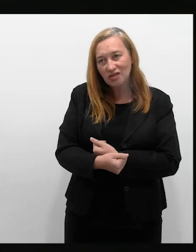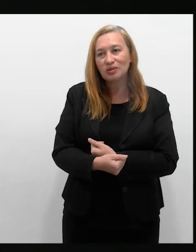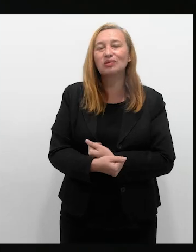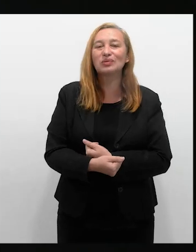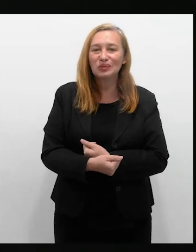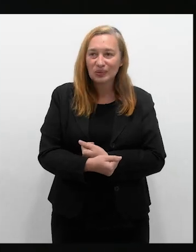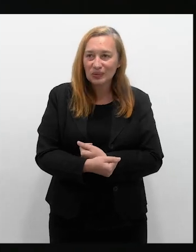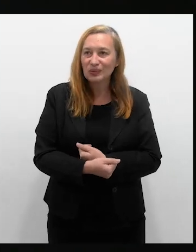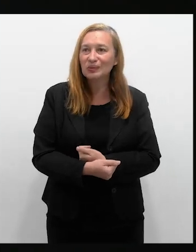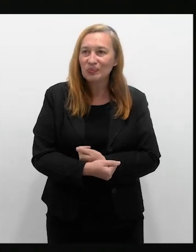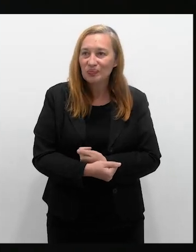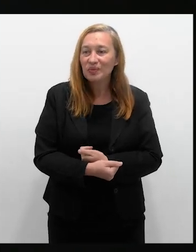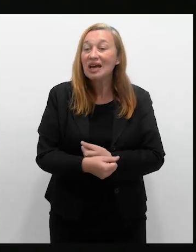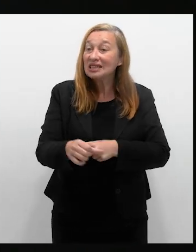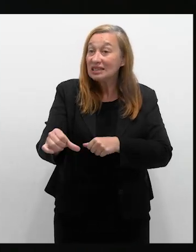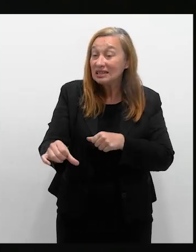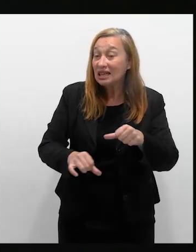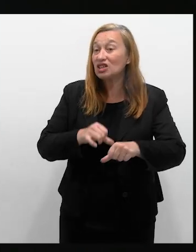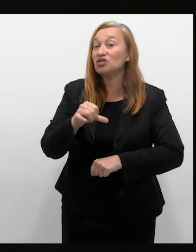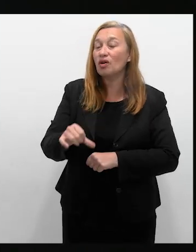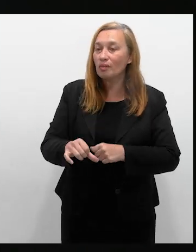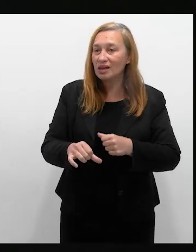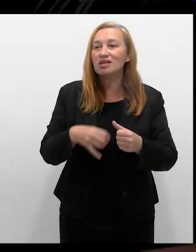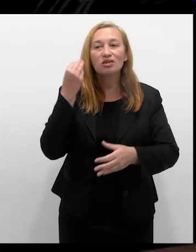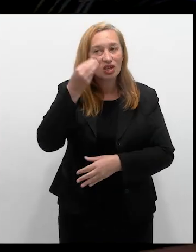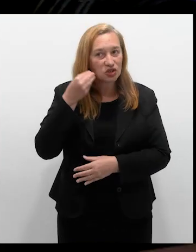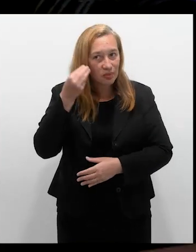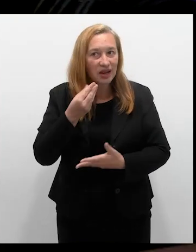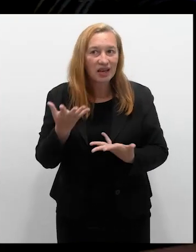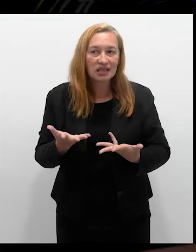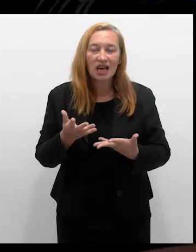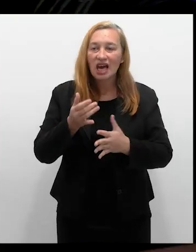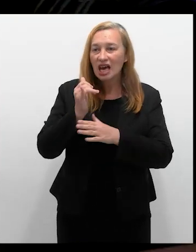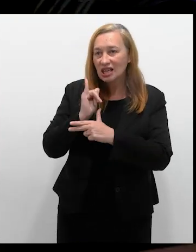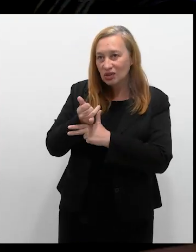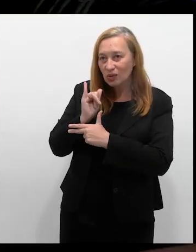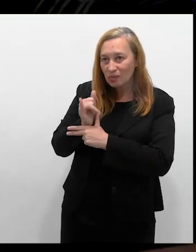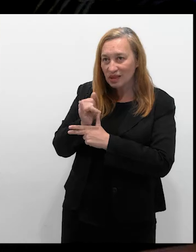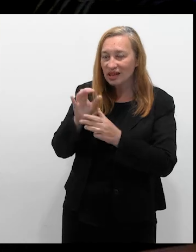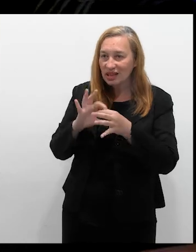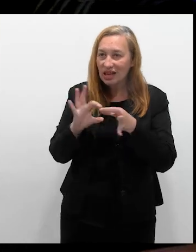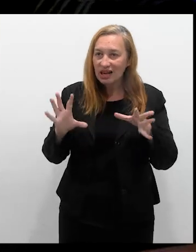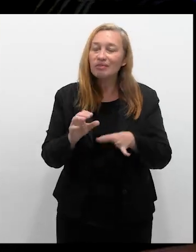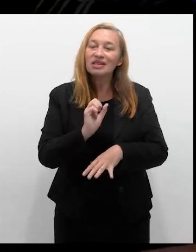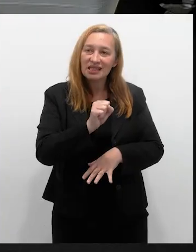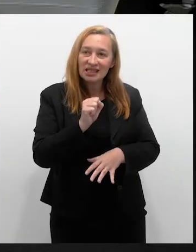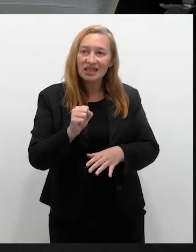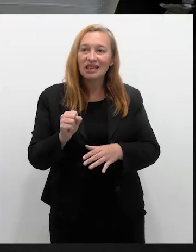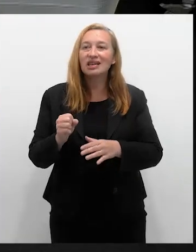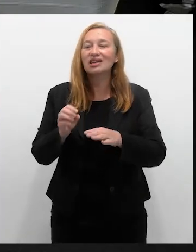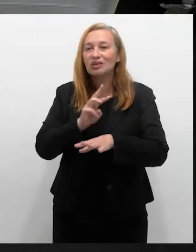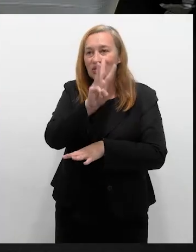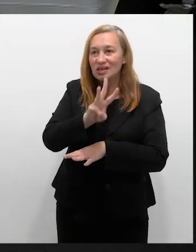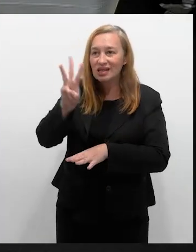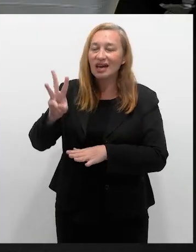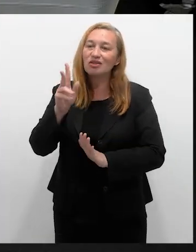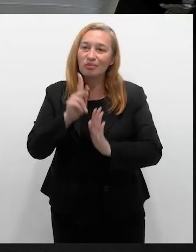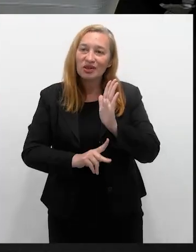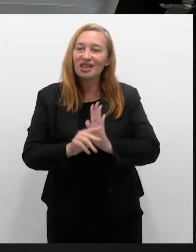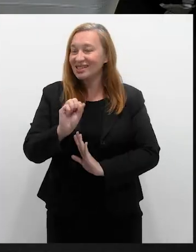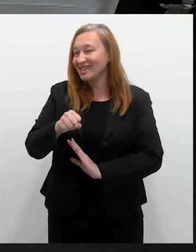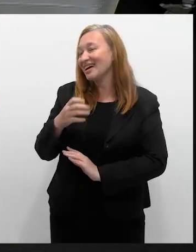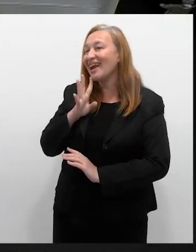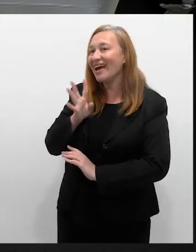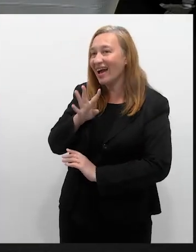maravilhoso, né? É um espectro muito grande, né, de transformações assim, que essa experiência promove. Esse documentário está disponível? Está disponível no site